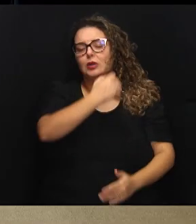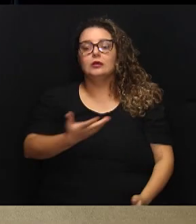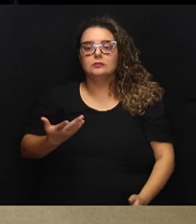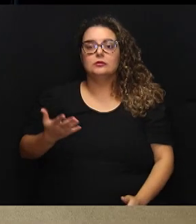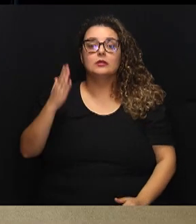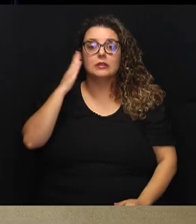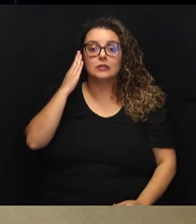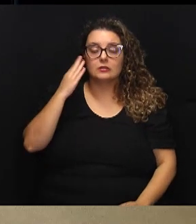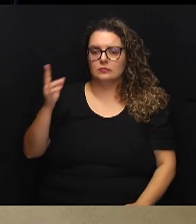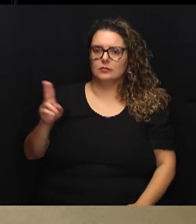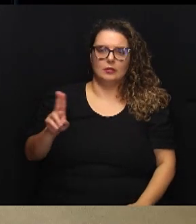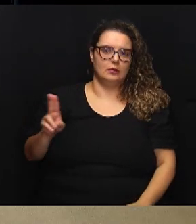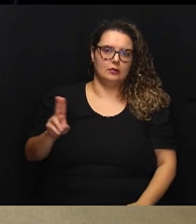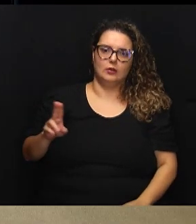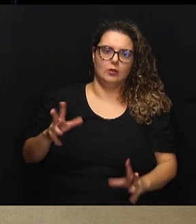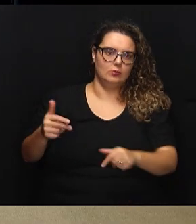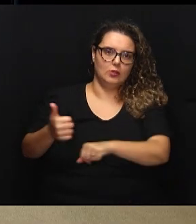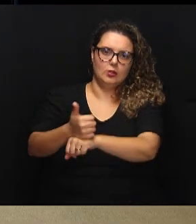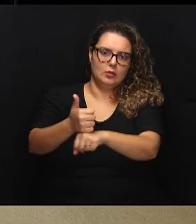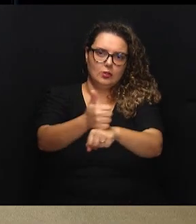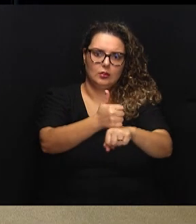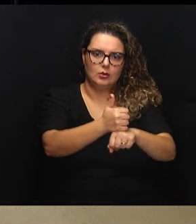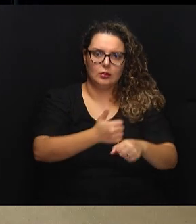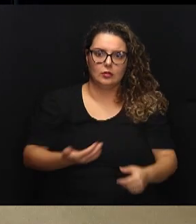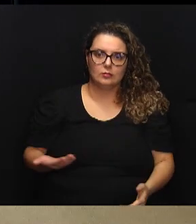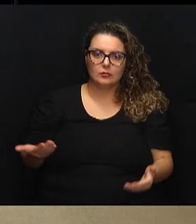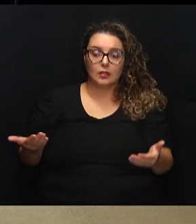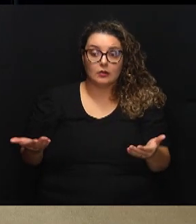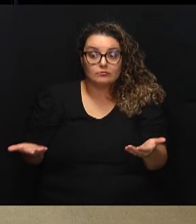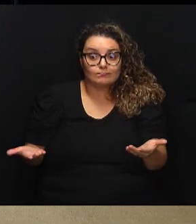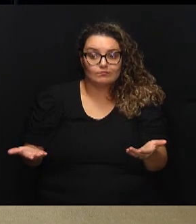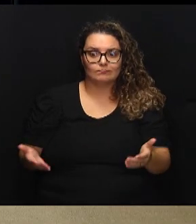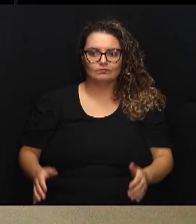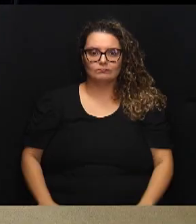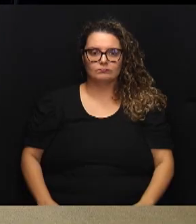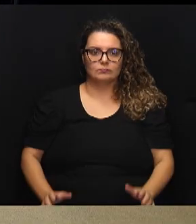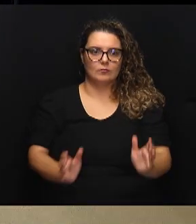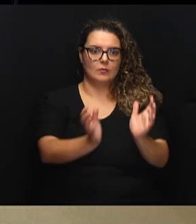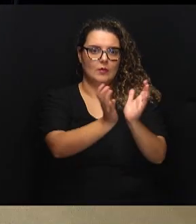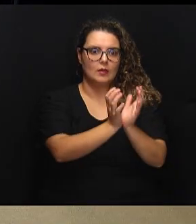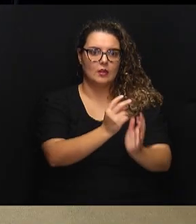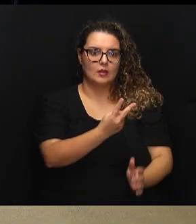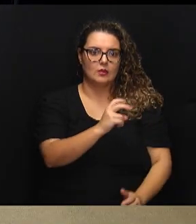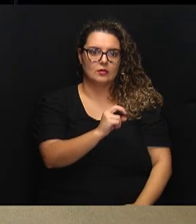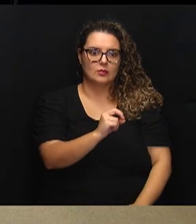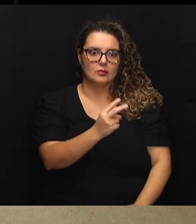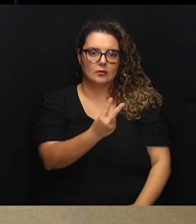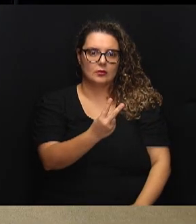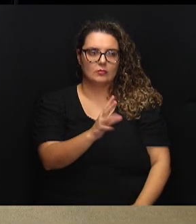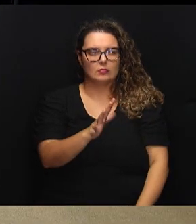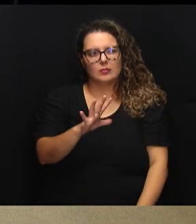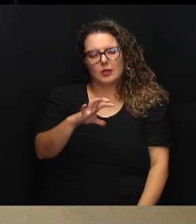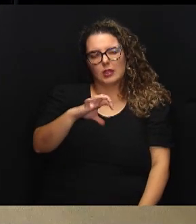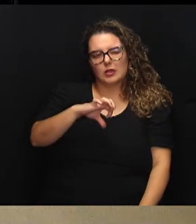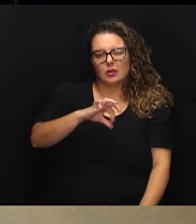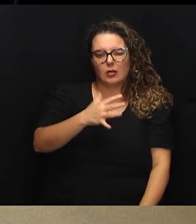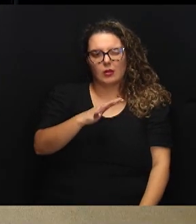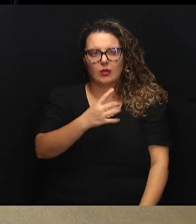sabiam o nome de todos os jogadores. Hoje, Na Copa de 2002 eu tinha 9 para 10 anos.